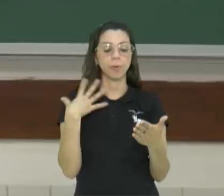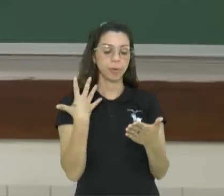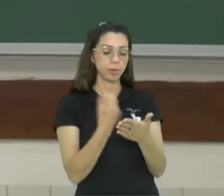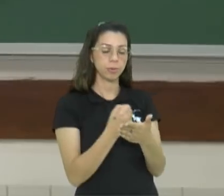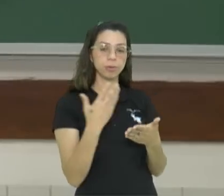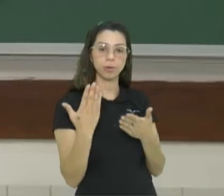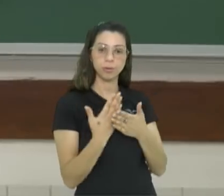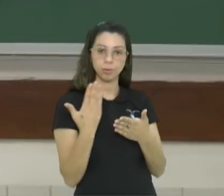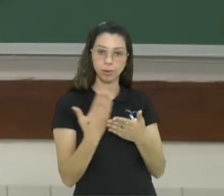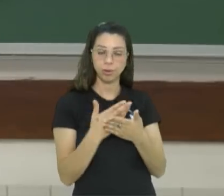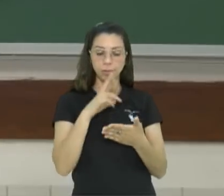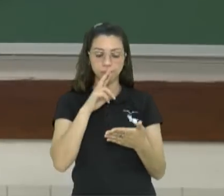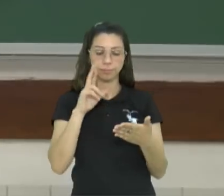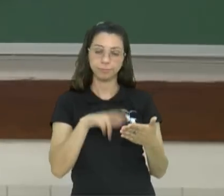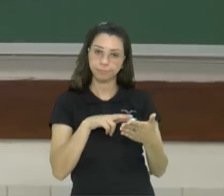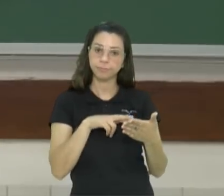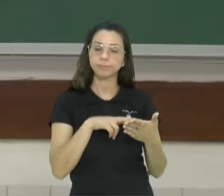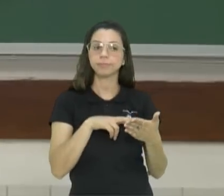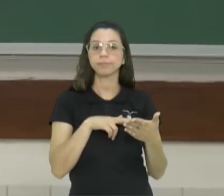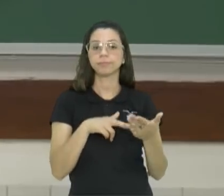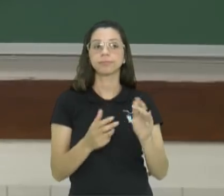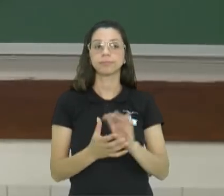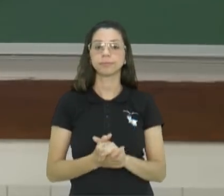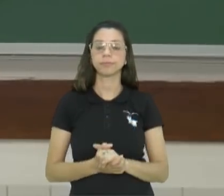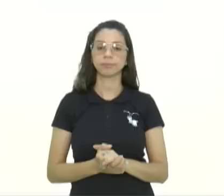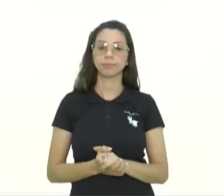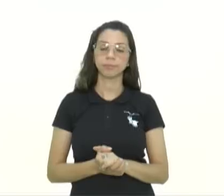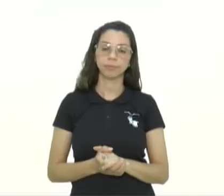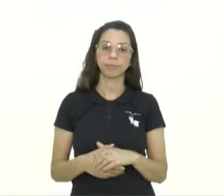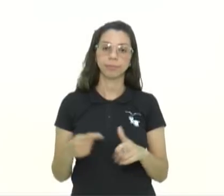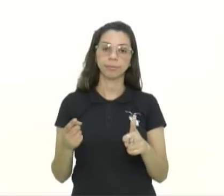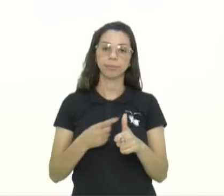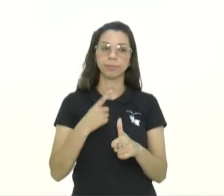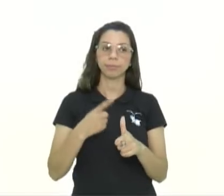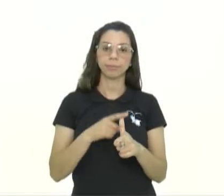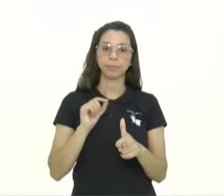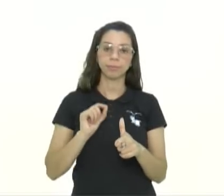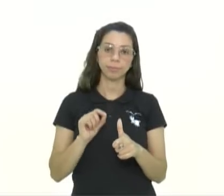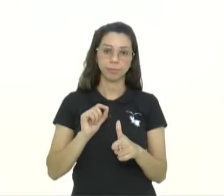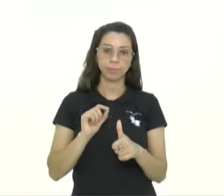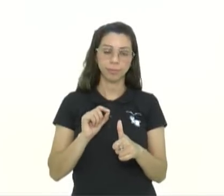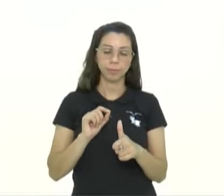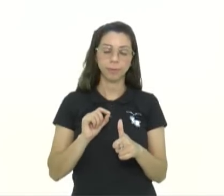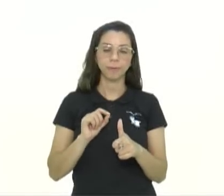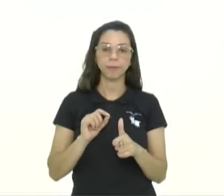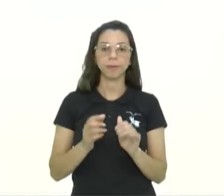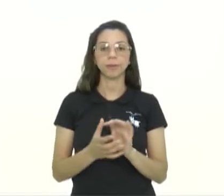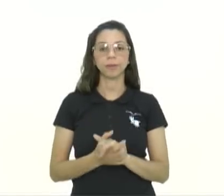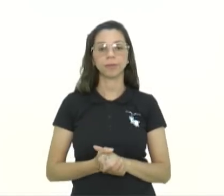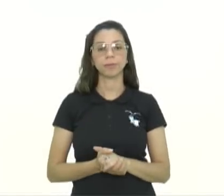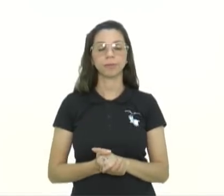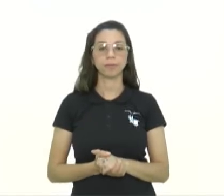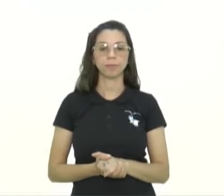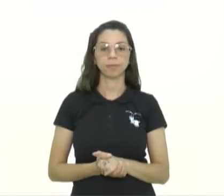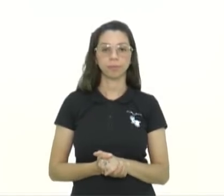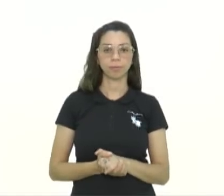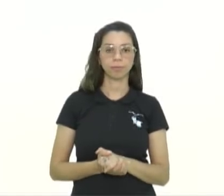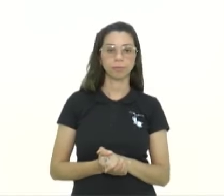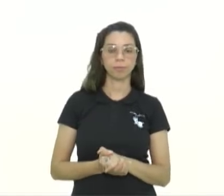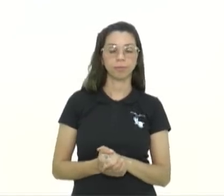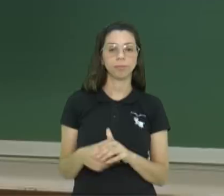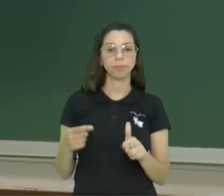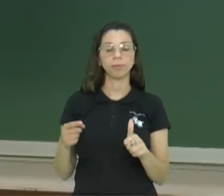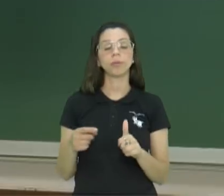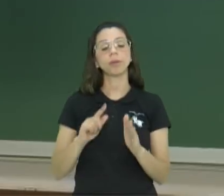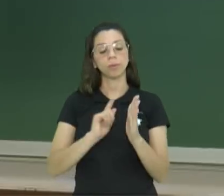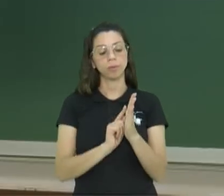caderno qual é a questão que você acha correta. Number 1, choose the incorrect option about biography. Sobre